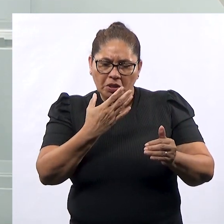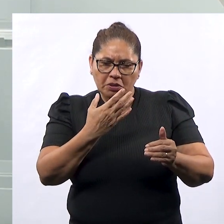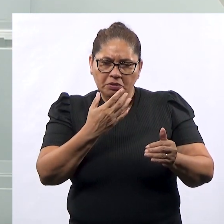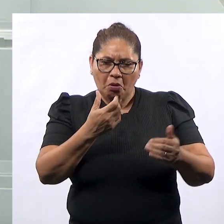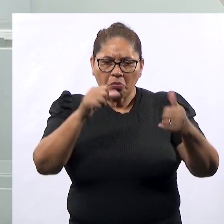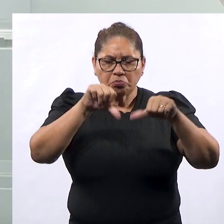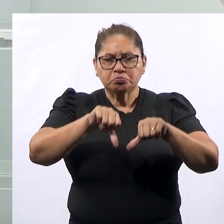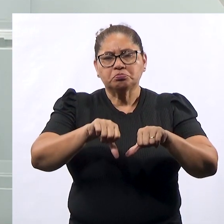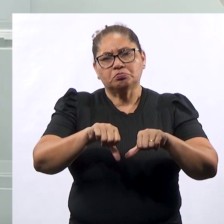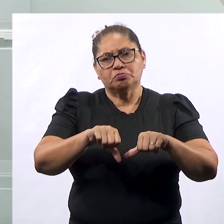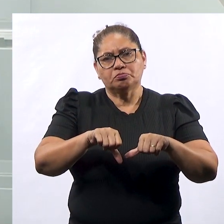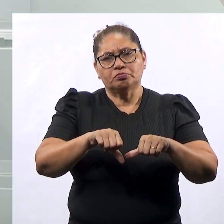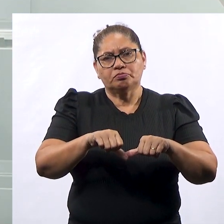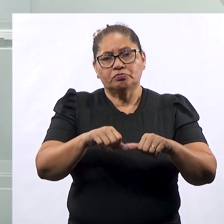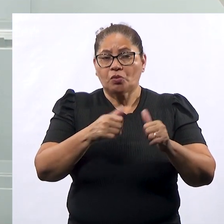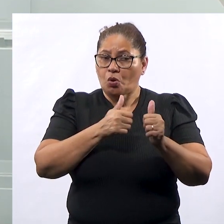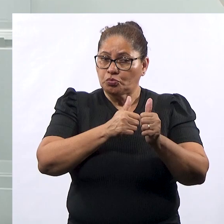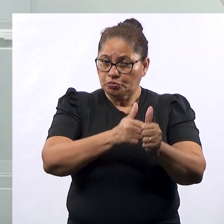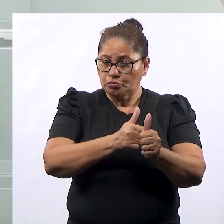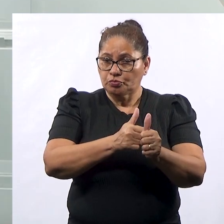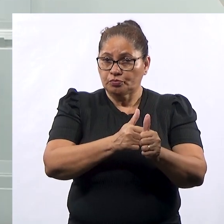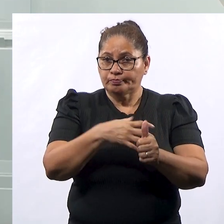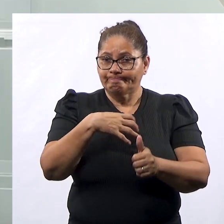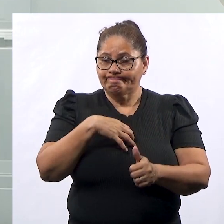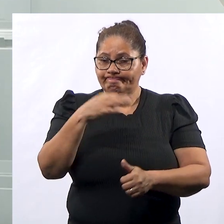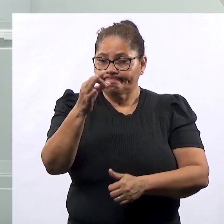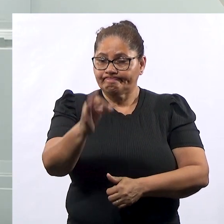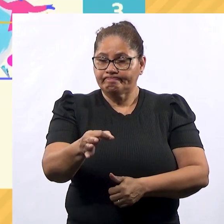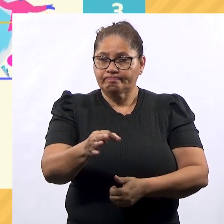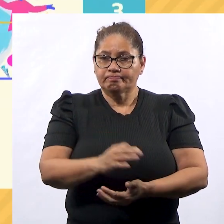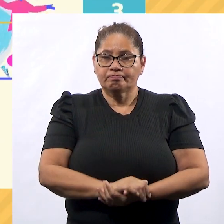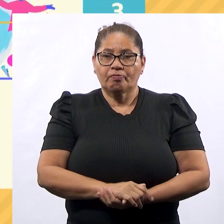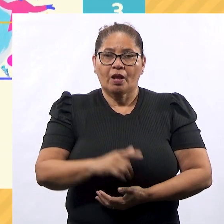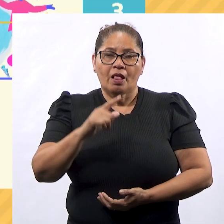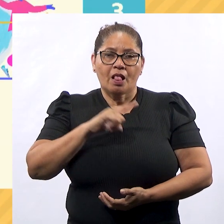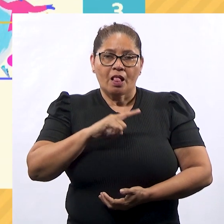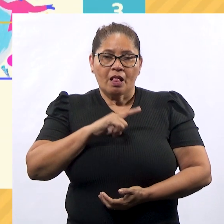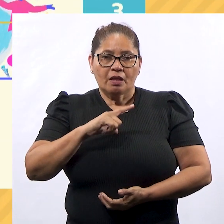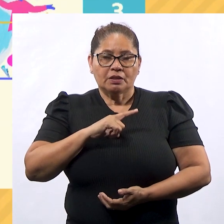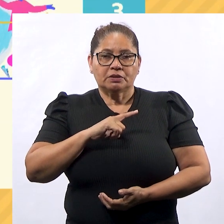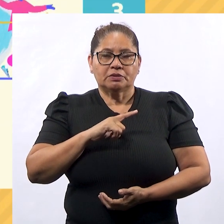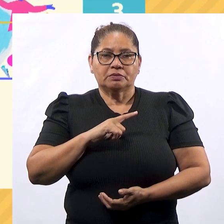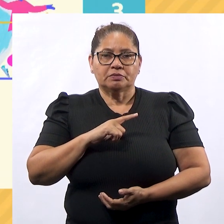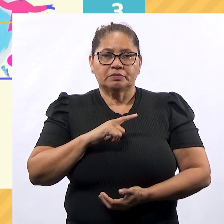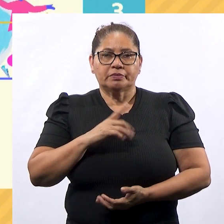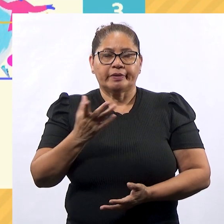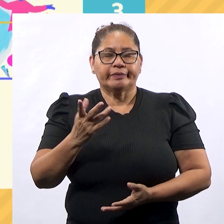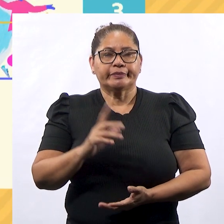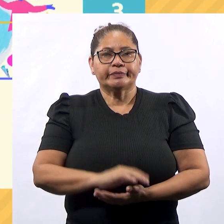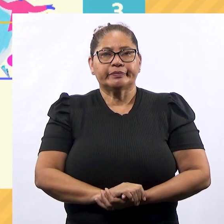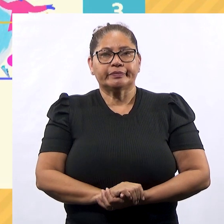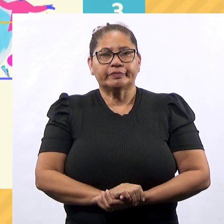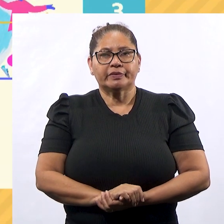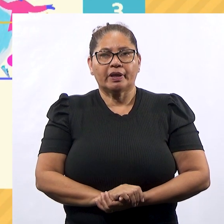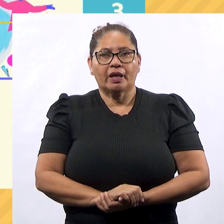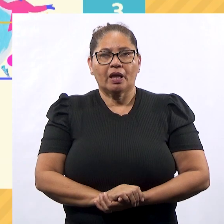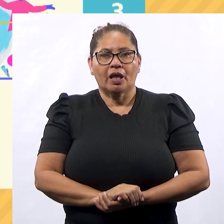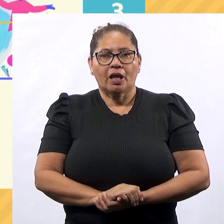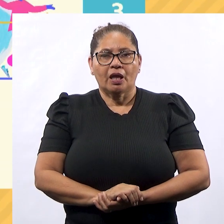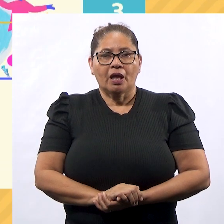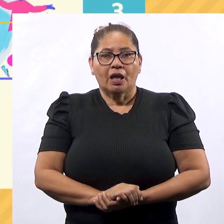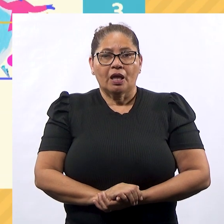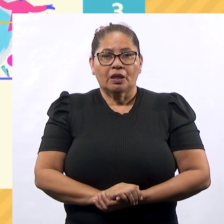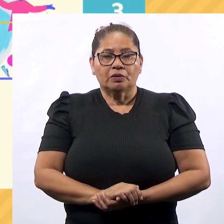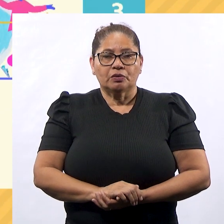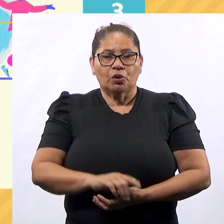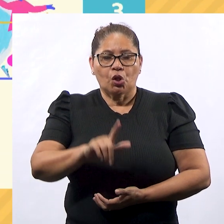mal. Mas é só no sentido de acompanhamento, certo? Aí a gente tem, olha só, essa proposição aqui do